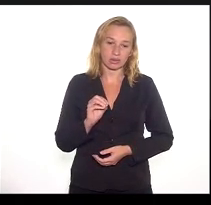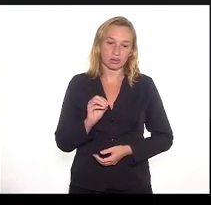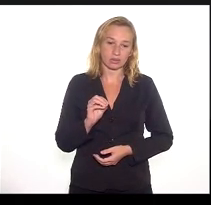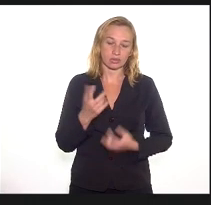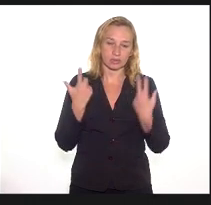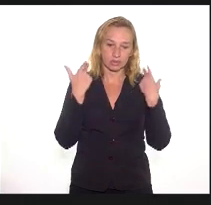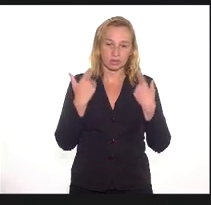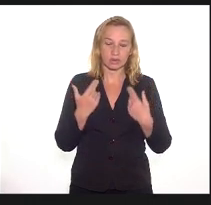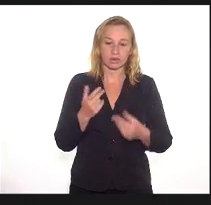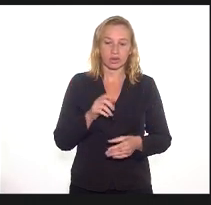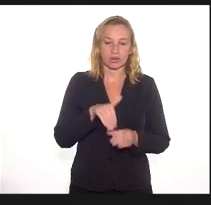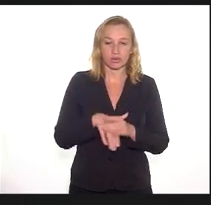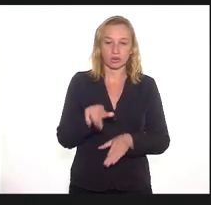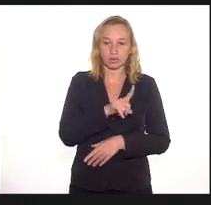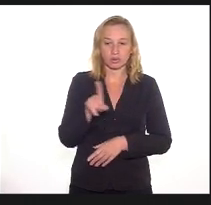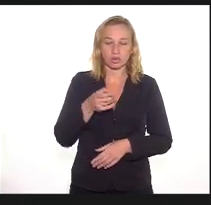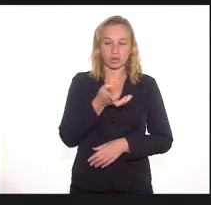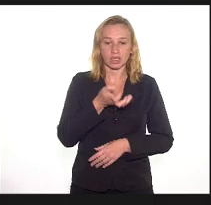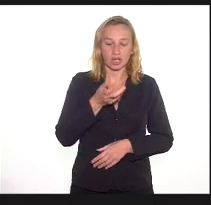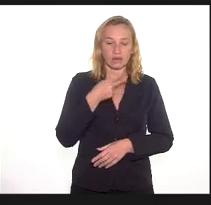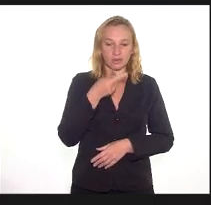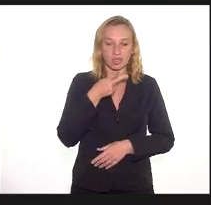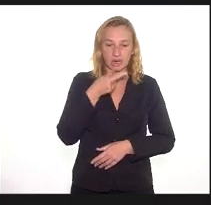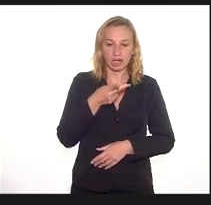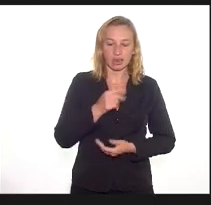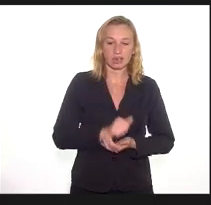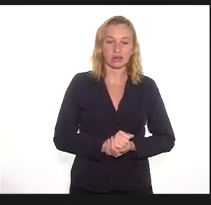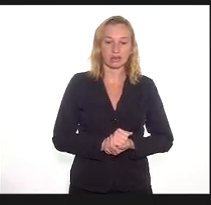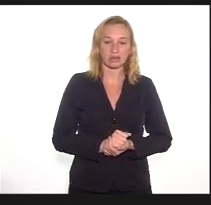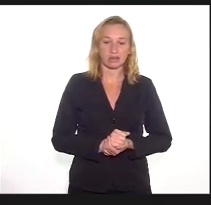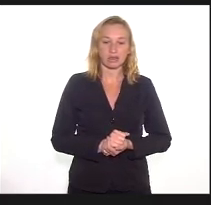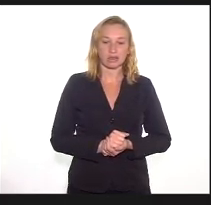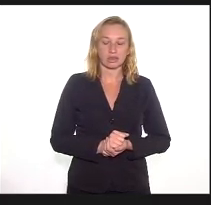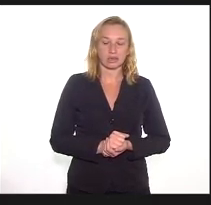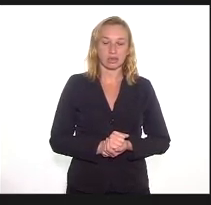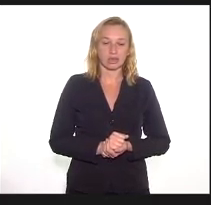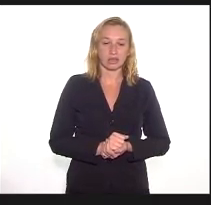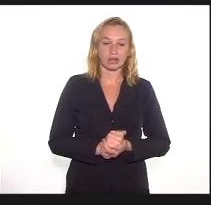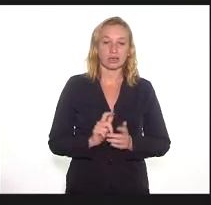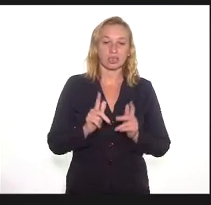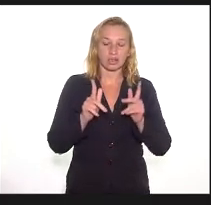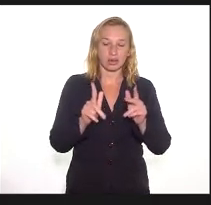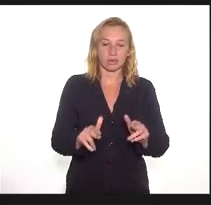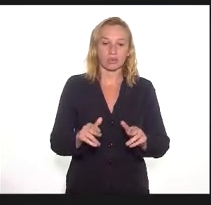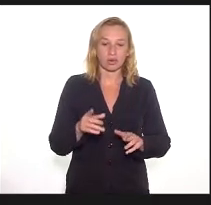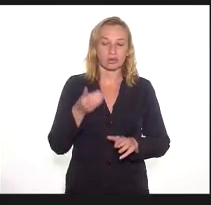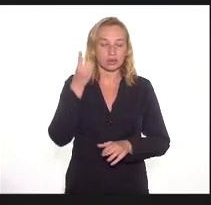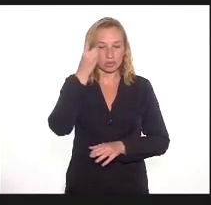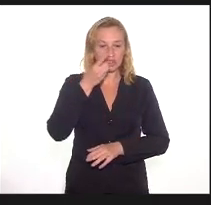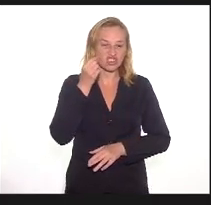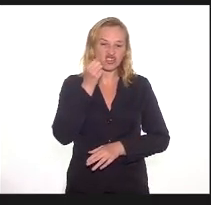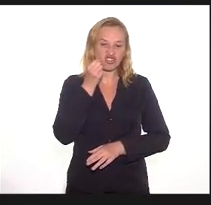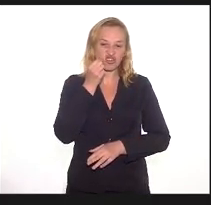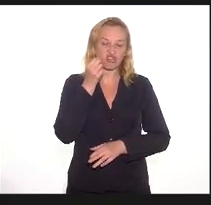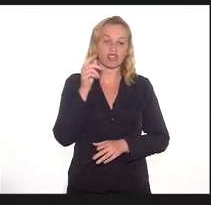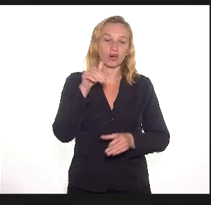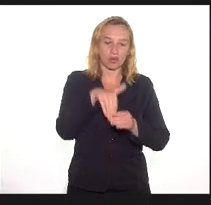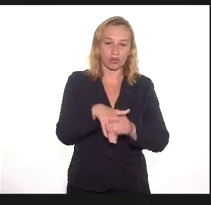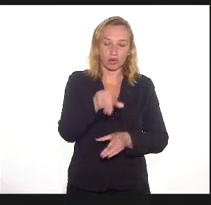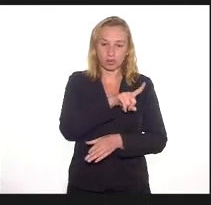não, quero ressaltar aqui as palavras do deputado Ratinho. Então, eu voto não,